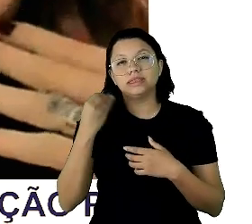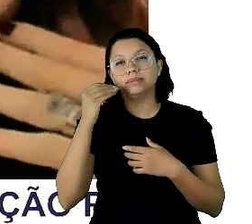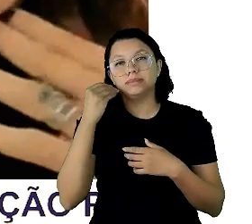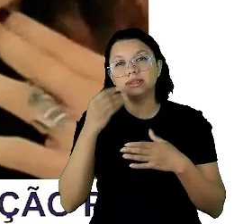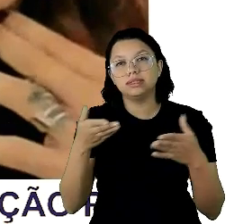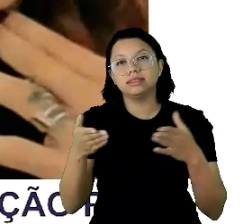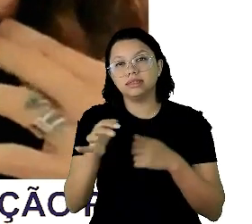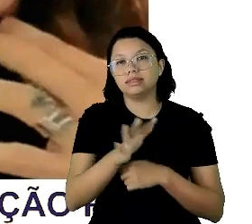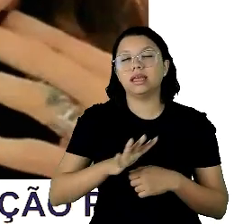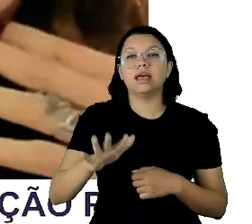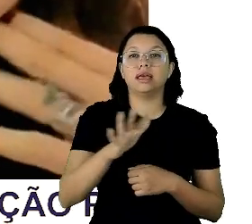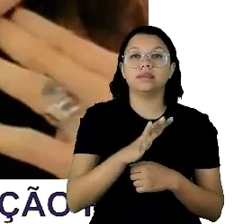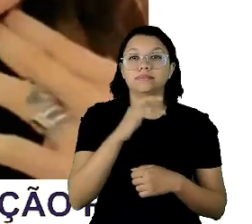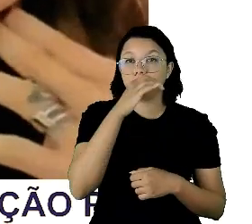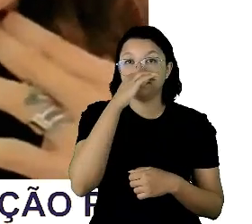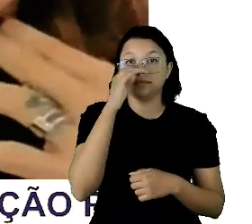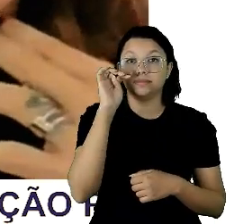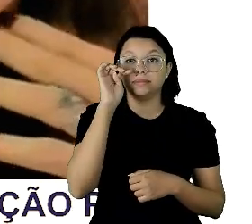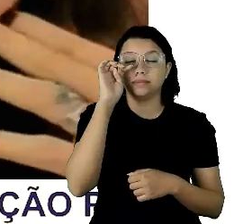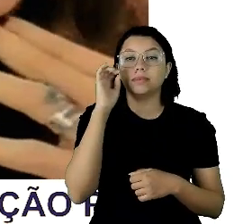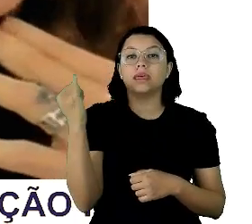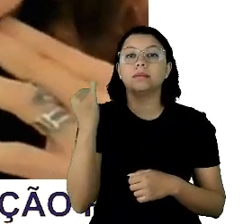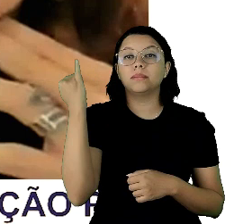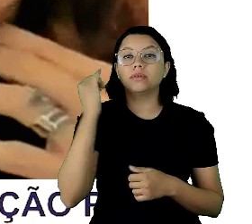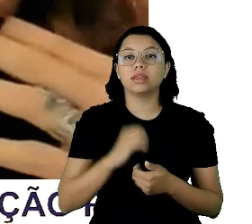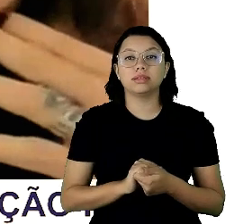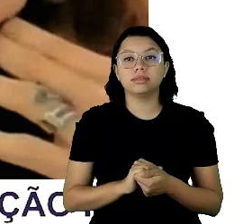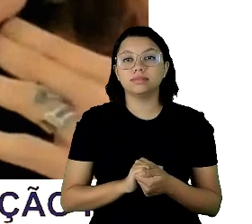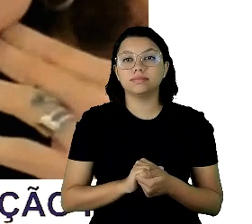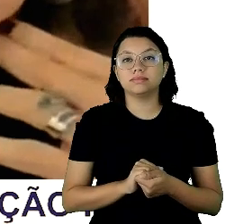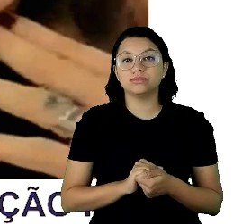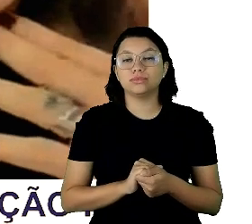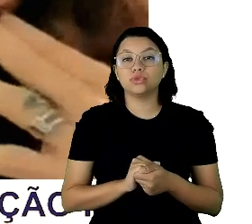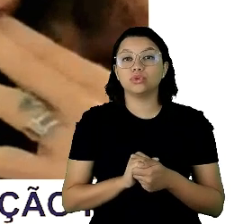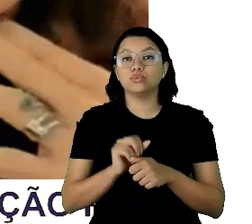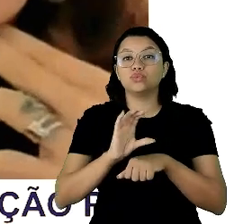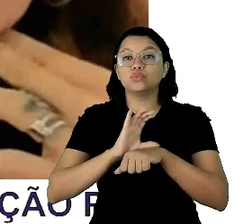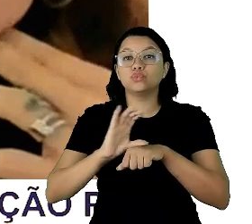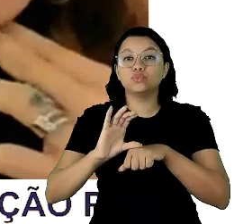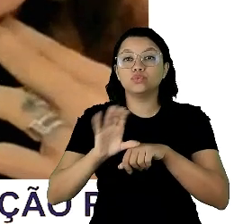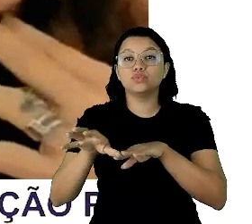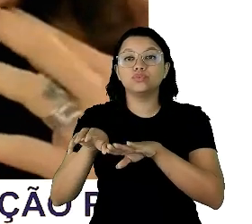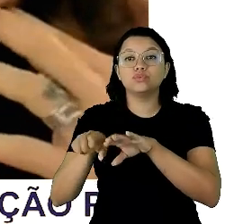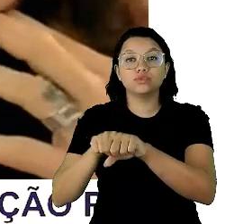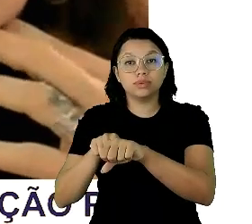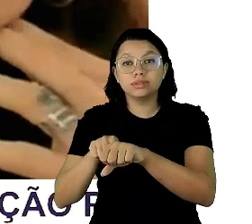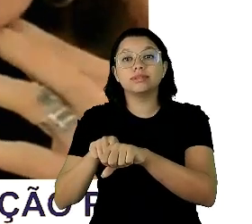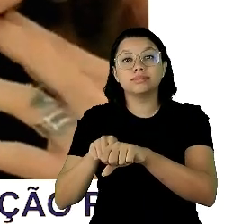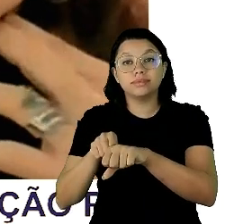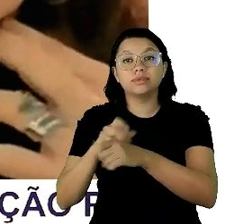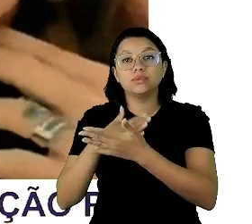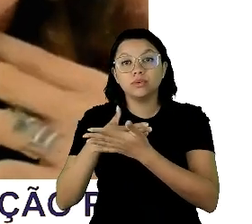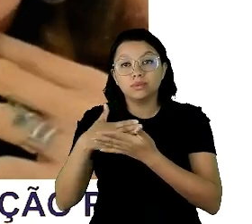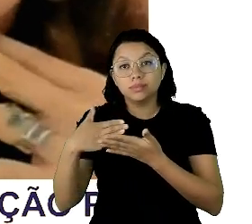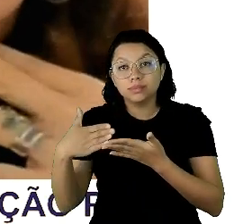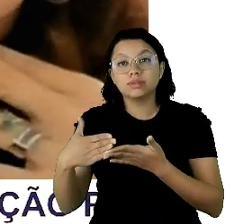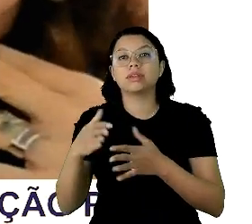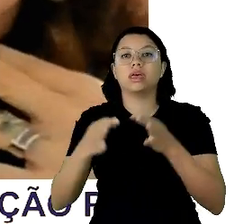a importância, né, Renata, do curso de formação inicial dos juízes e também de